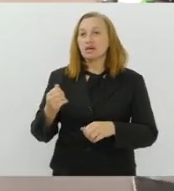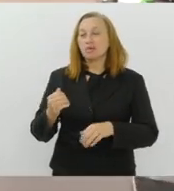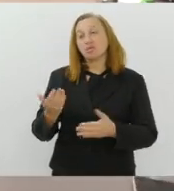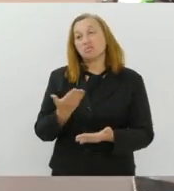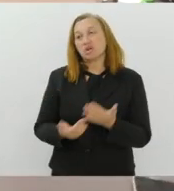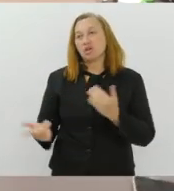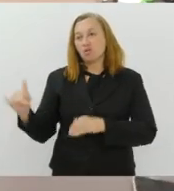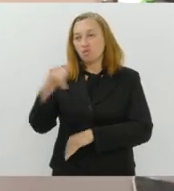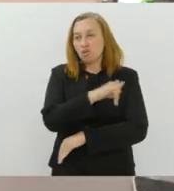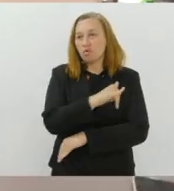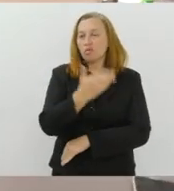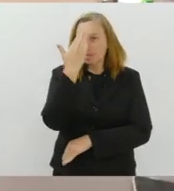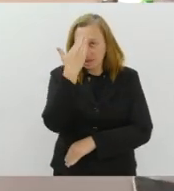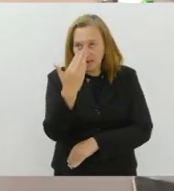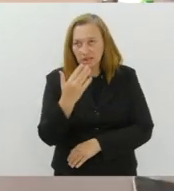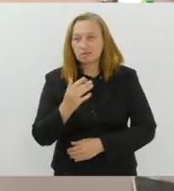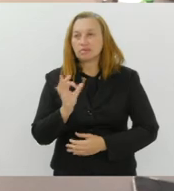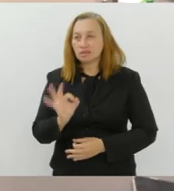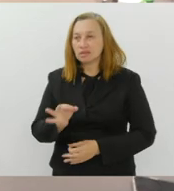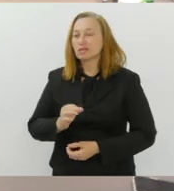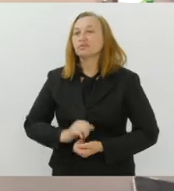obrigado.